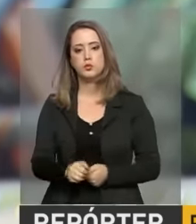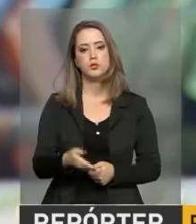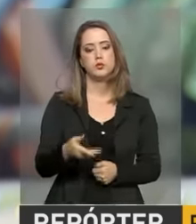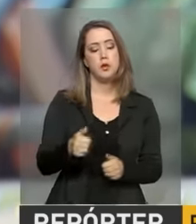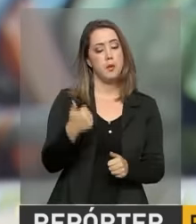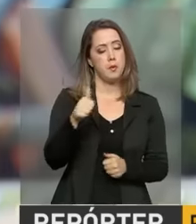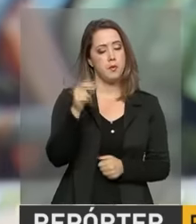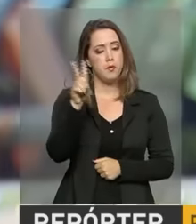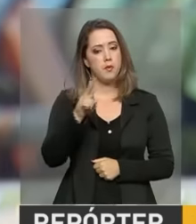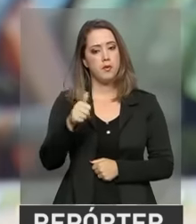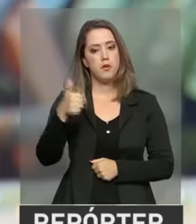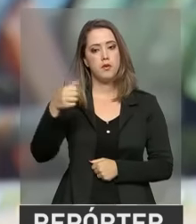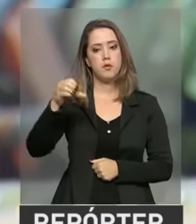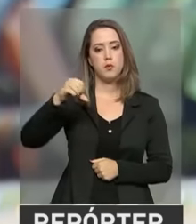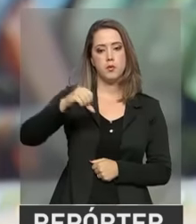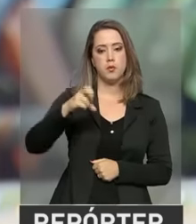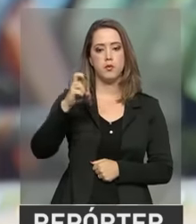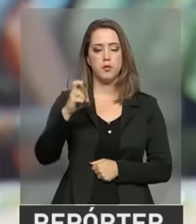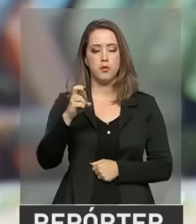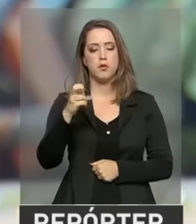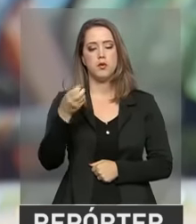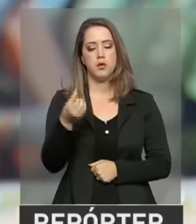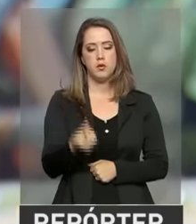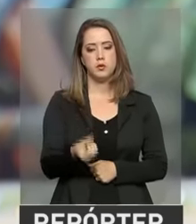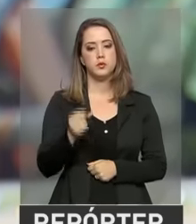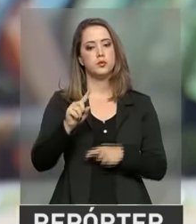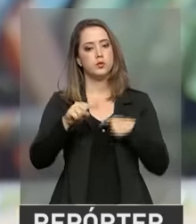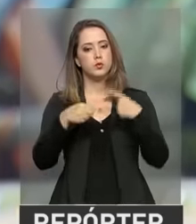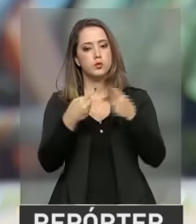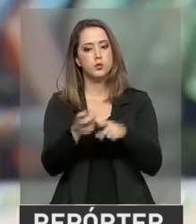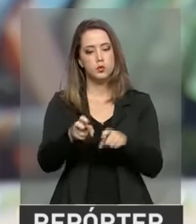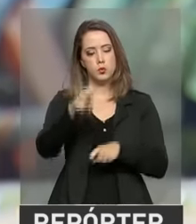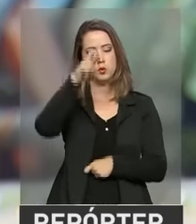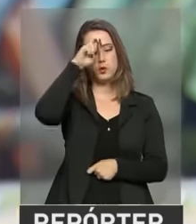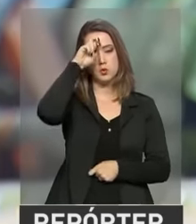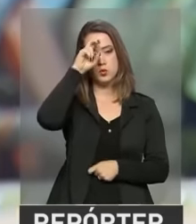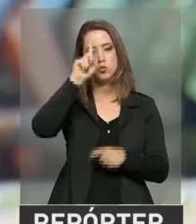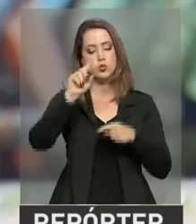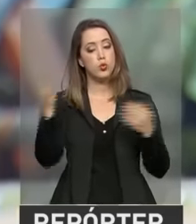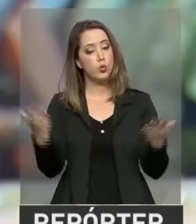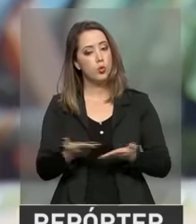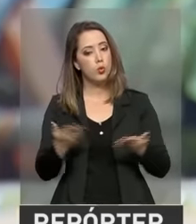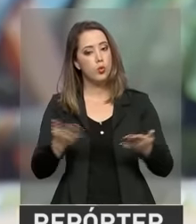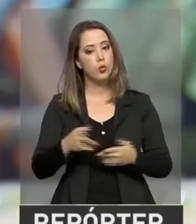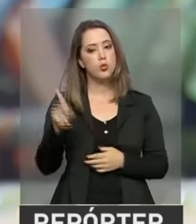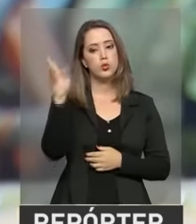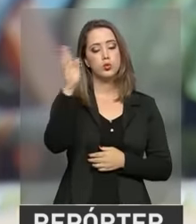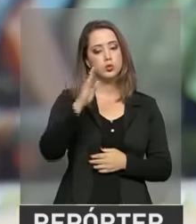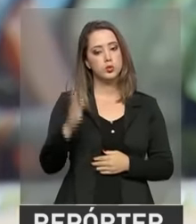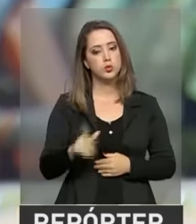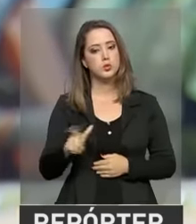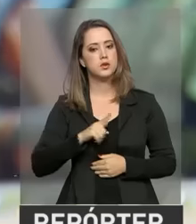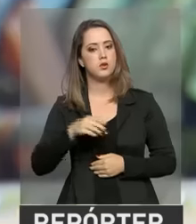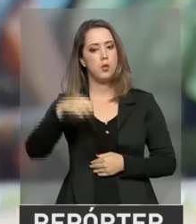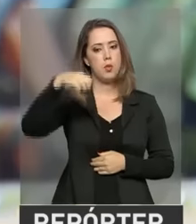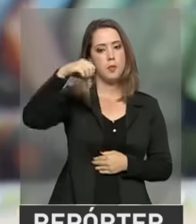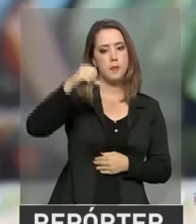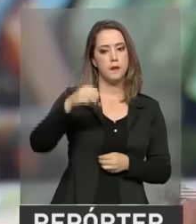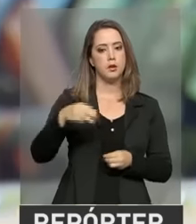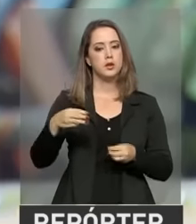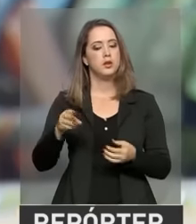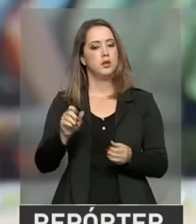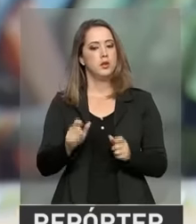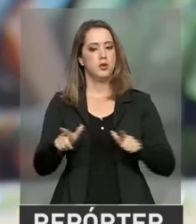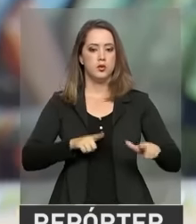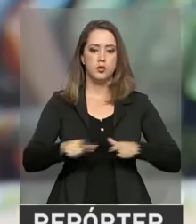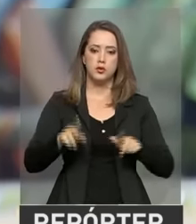1956 logo após a guerra de suz no Egito hoje o país participa de nove missões entre elas a